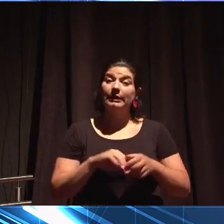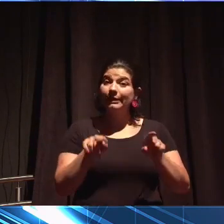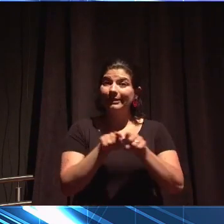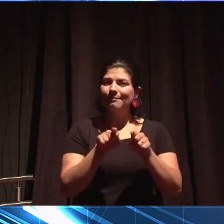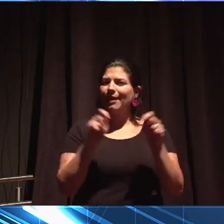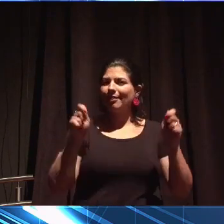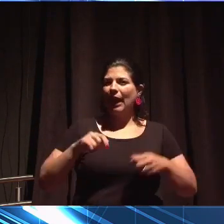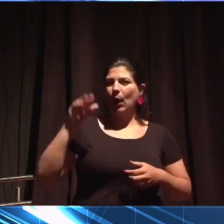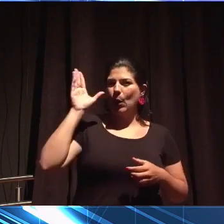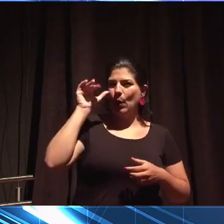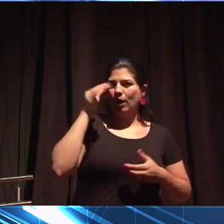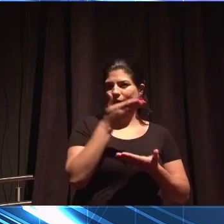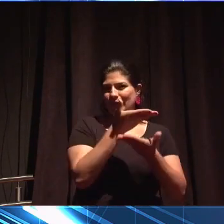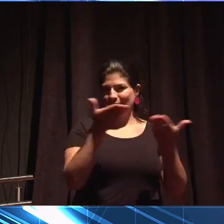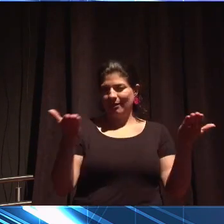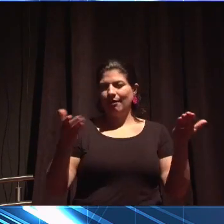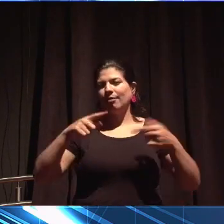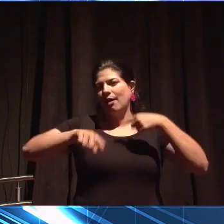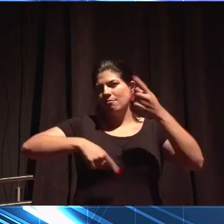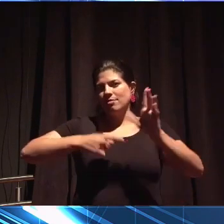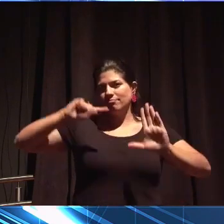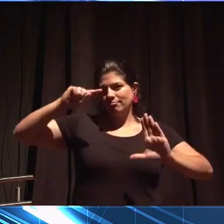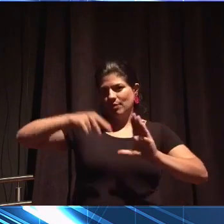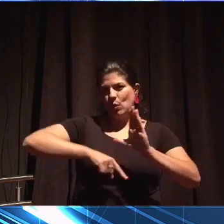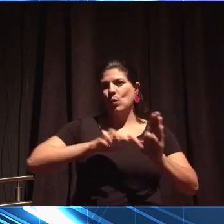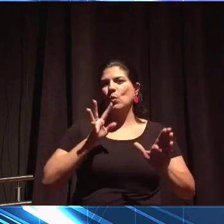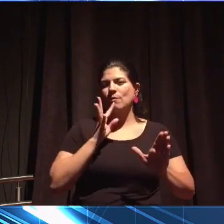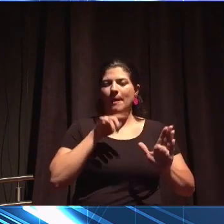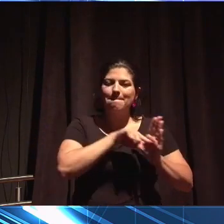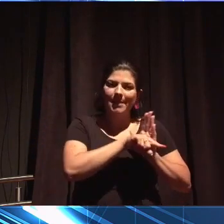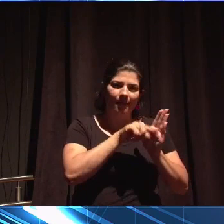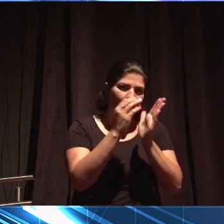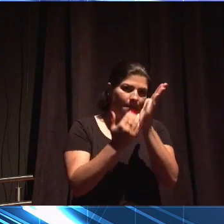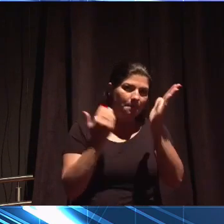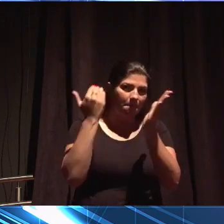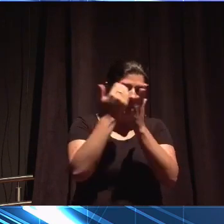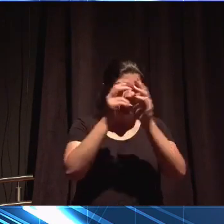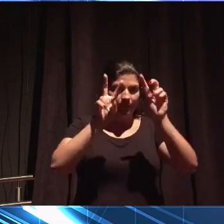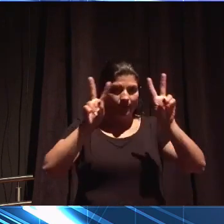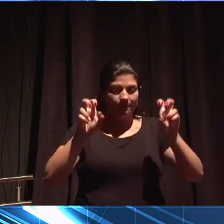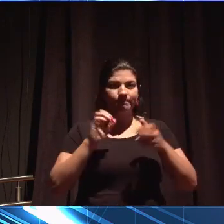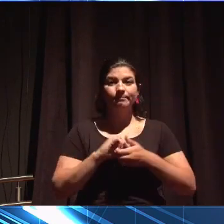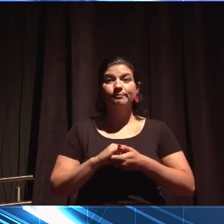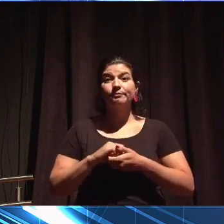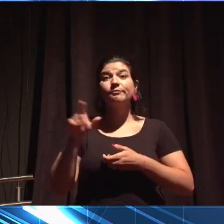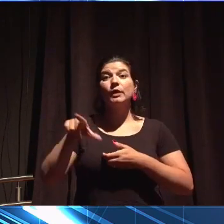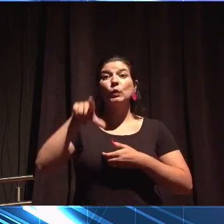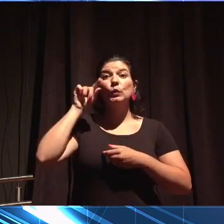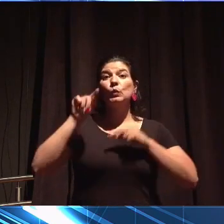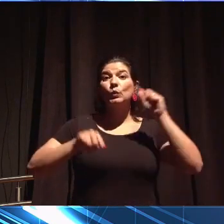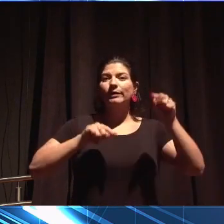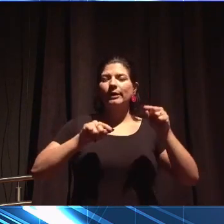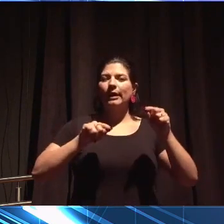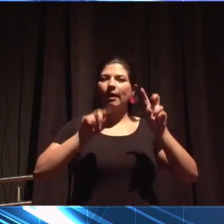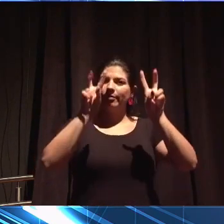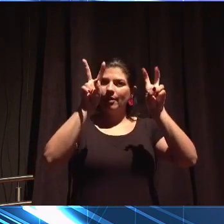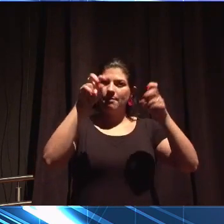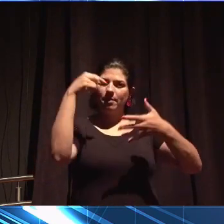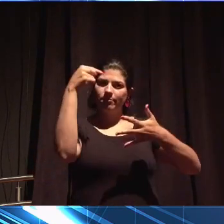despertar uma curiosidade de vocês, depois de se aprofundar e pesquisar um pouco mais sobre esse assunto. Então, a gente escolheu aqui alguns